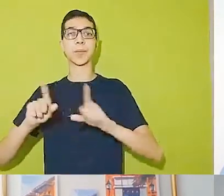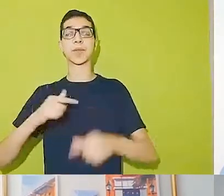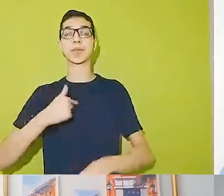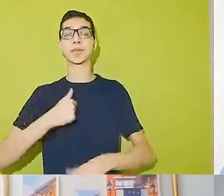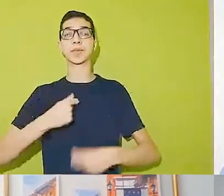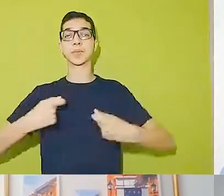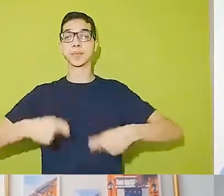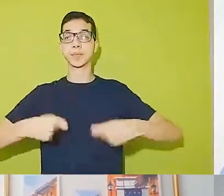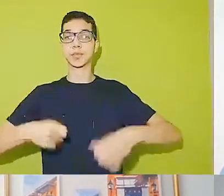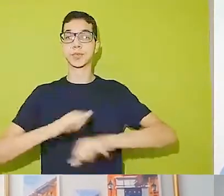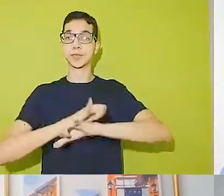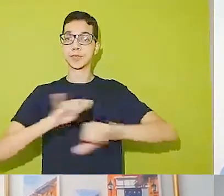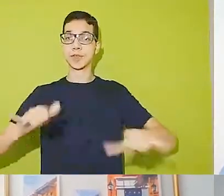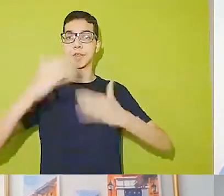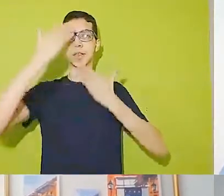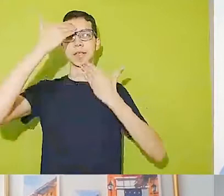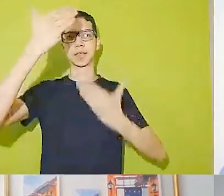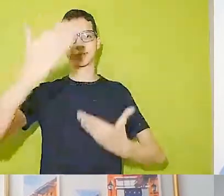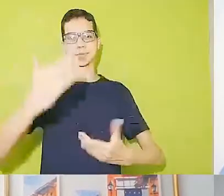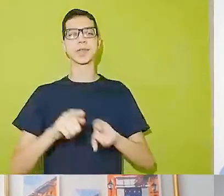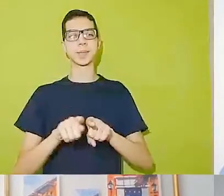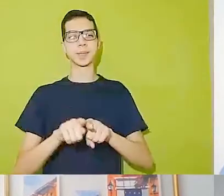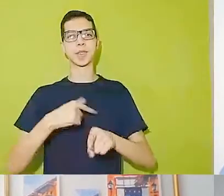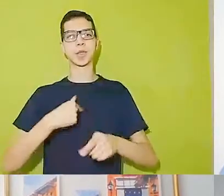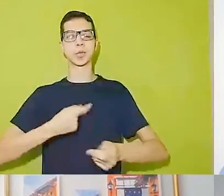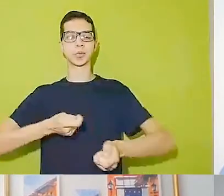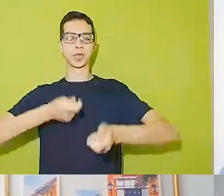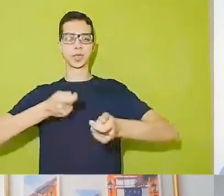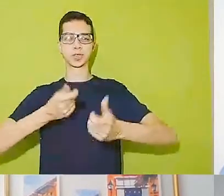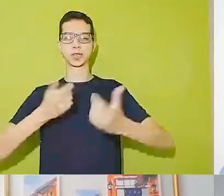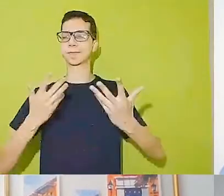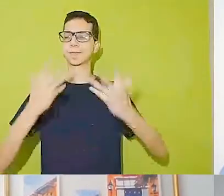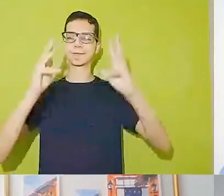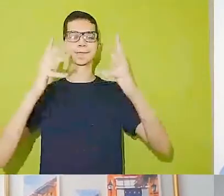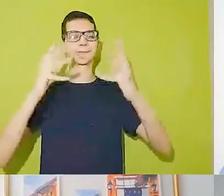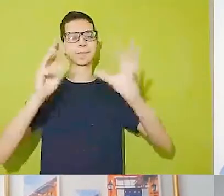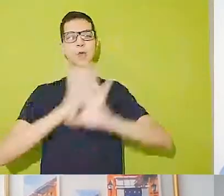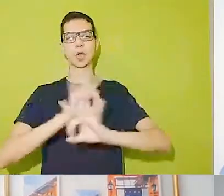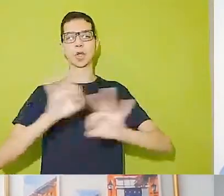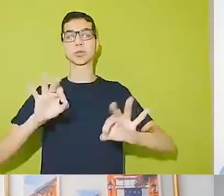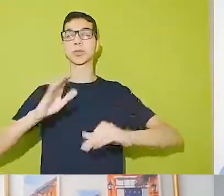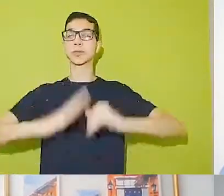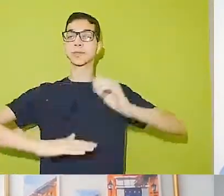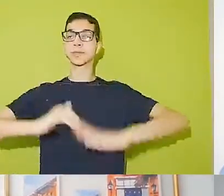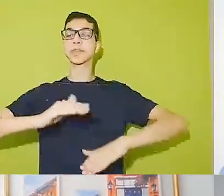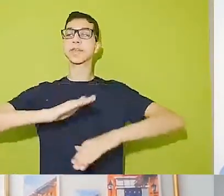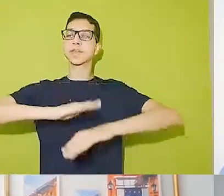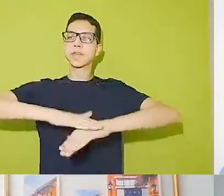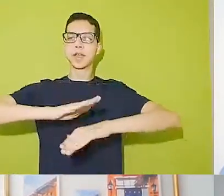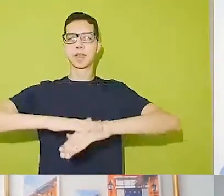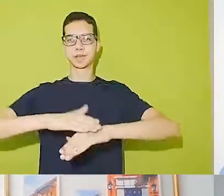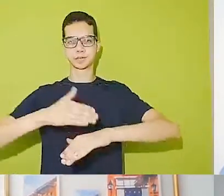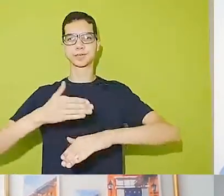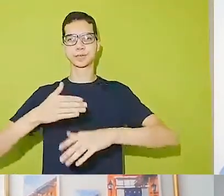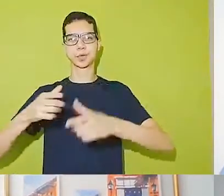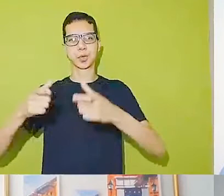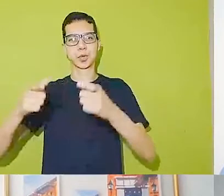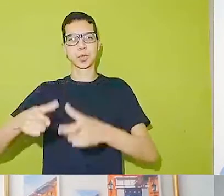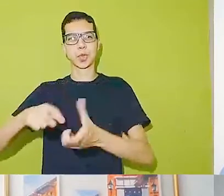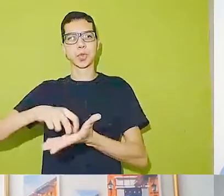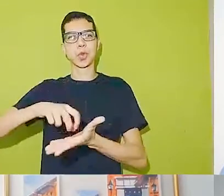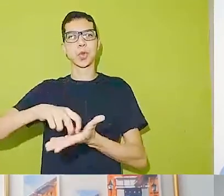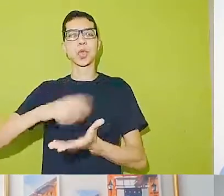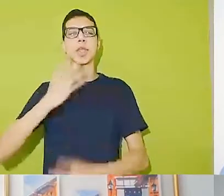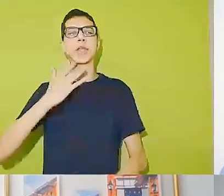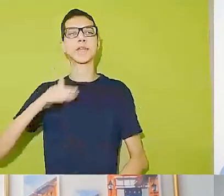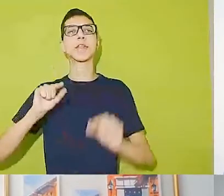meu agradecimento e o meu elogio ao excelente trabalho que elas desempenharam nessa temática no Núcleo da Infância, que foi a Cristina e